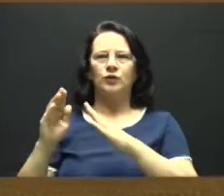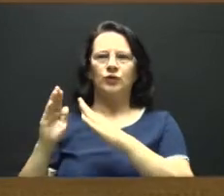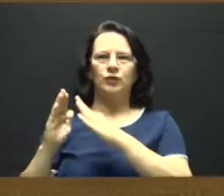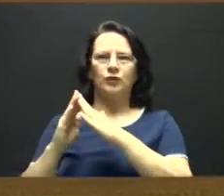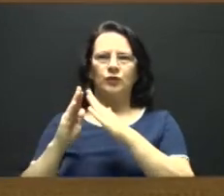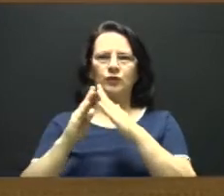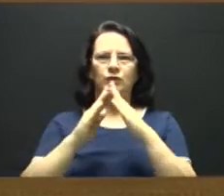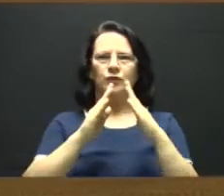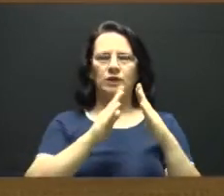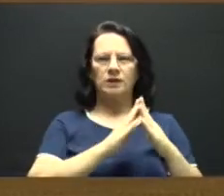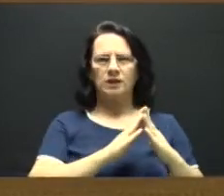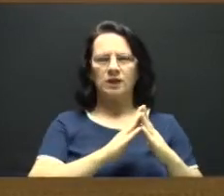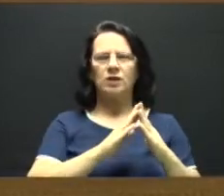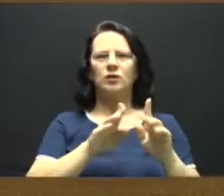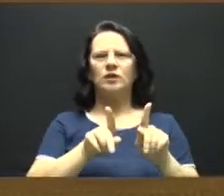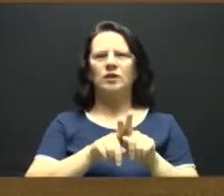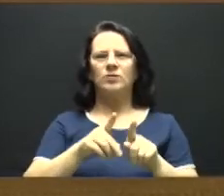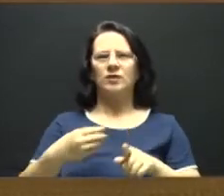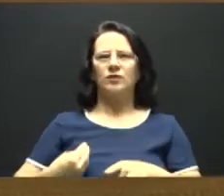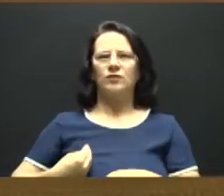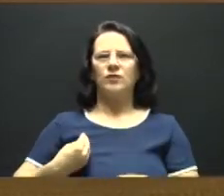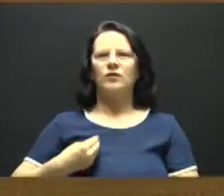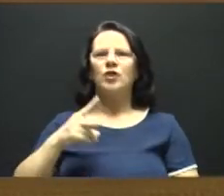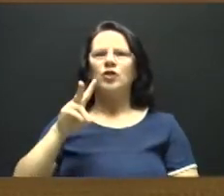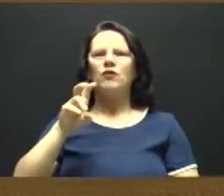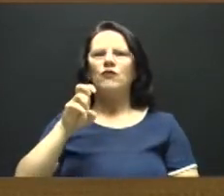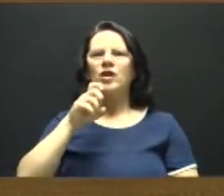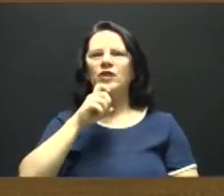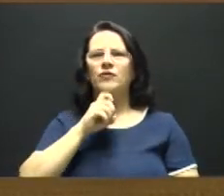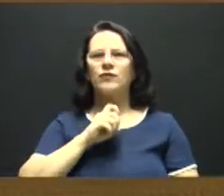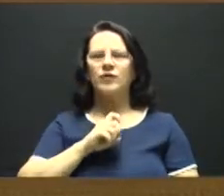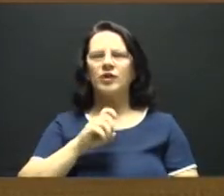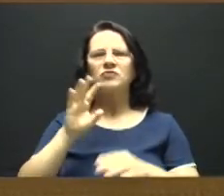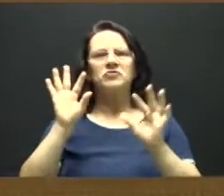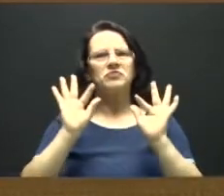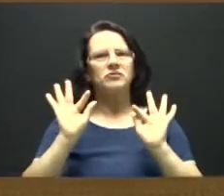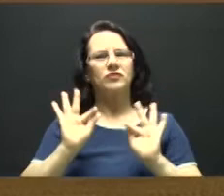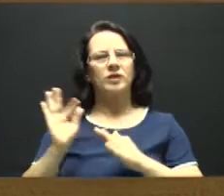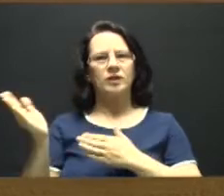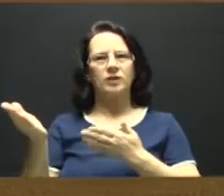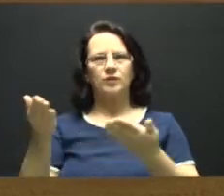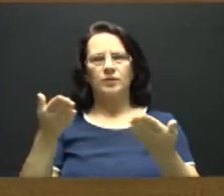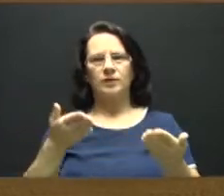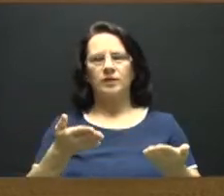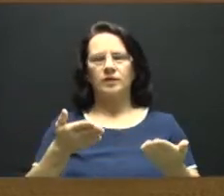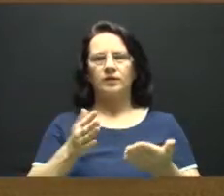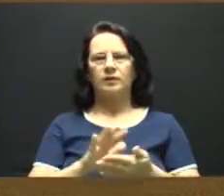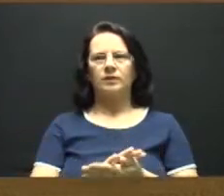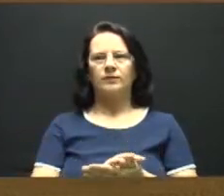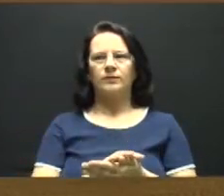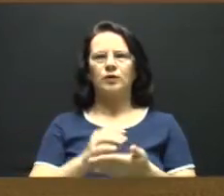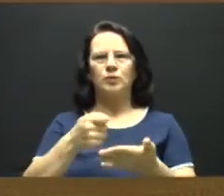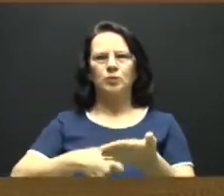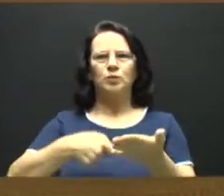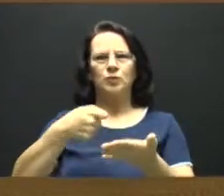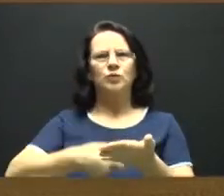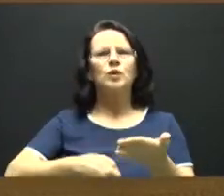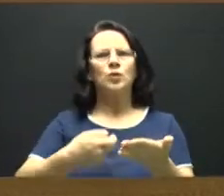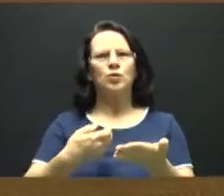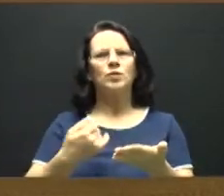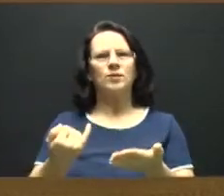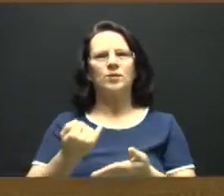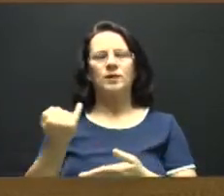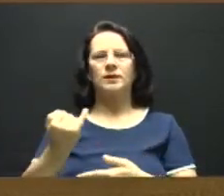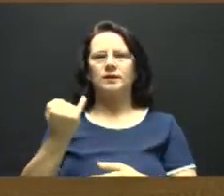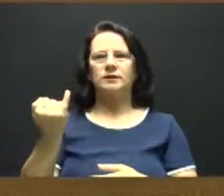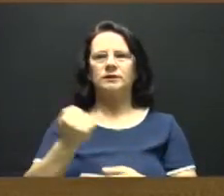alviverde estou vendo aqui tem um monte deles aqui estou feliz em vê los aqui nessa luta tão importante eu